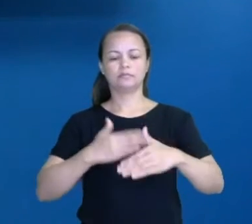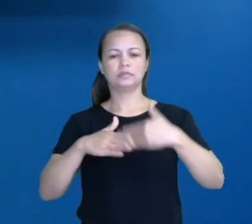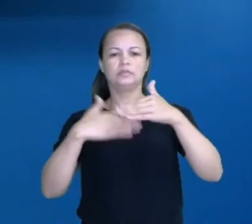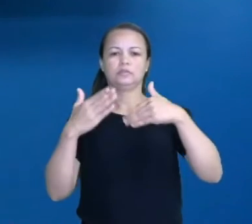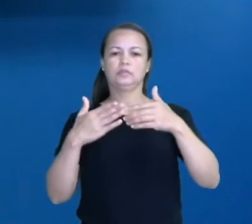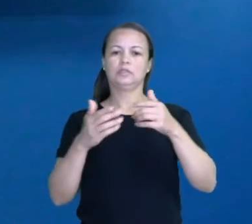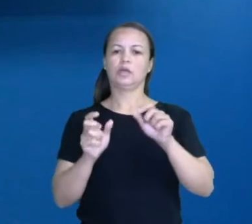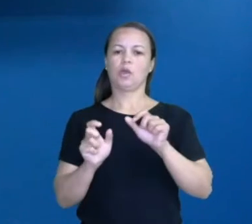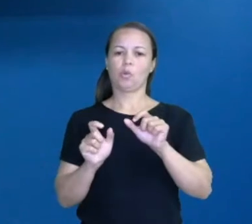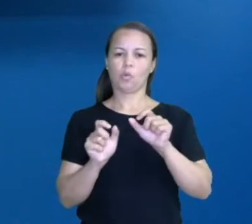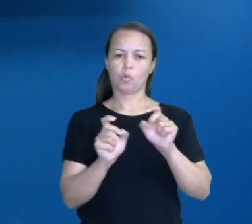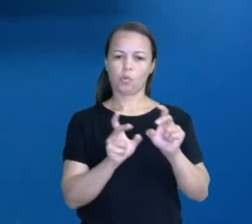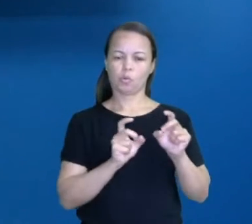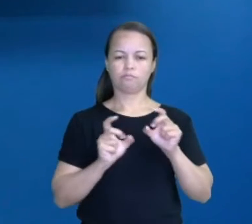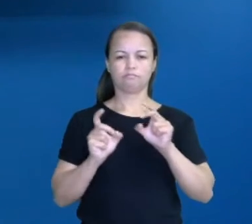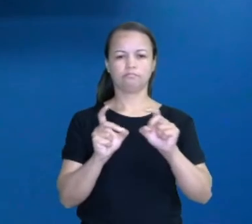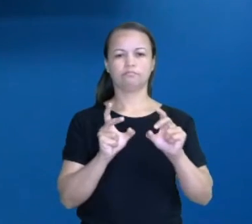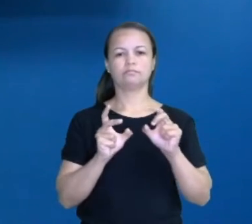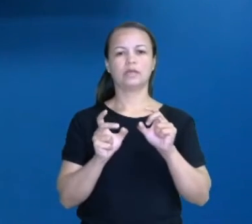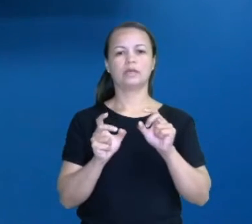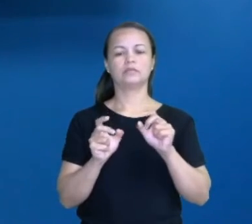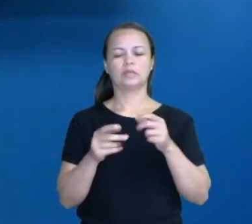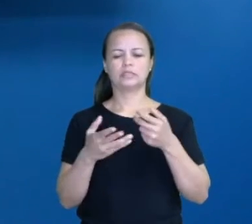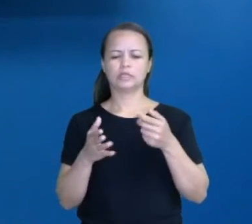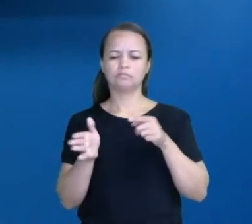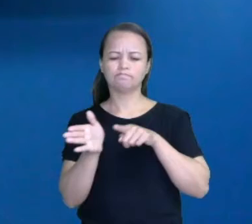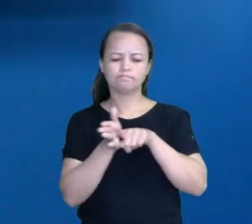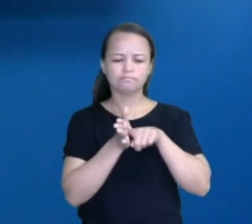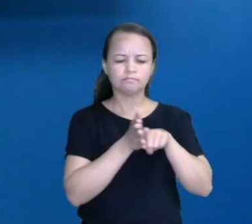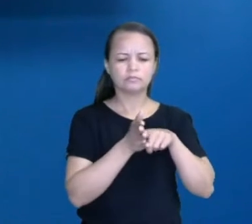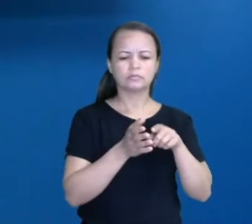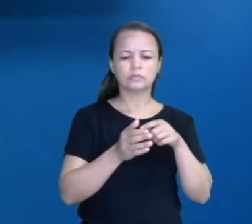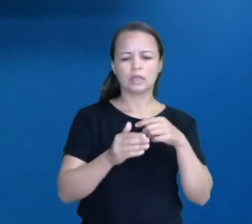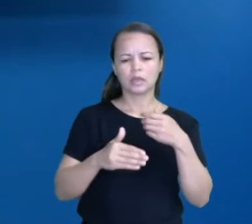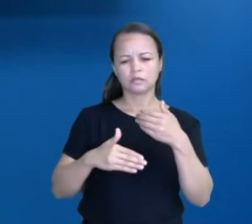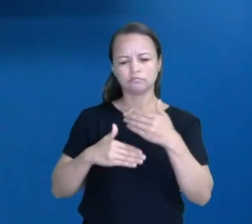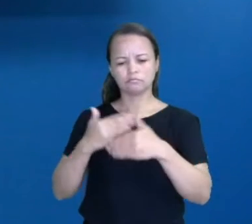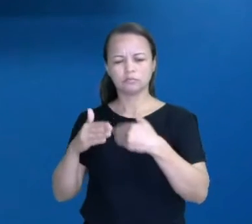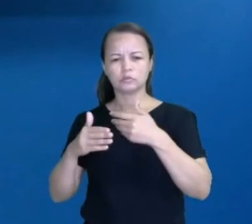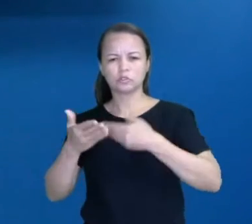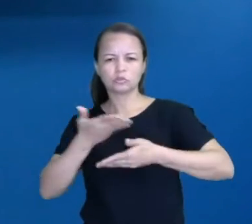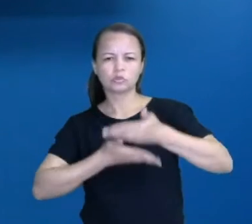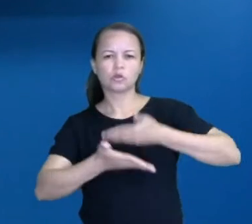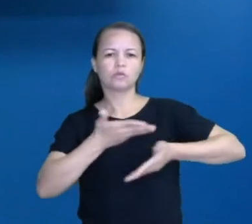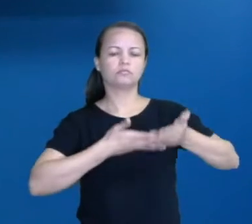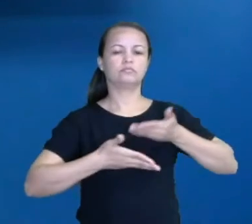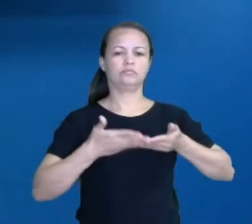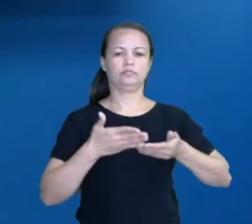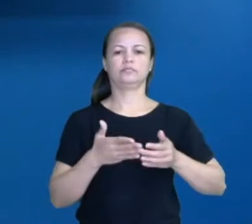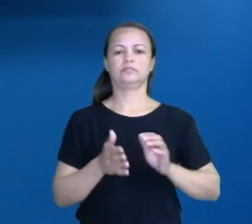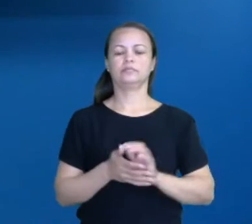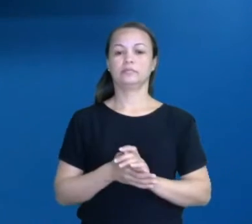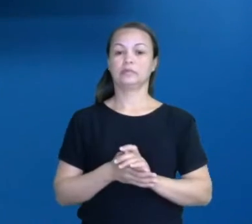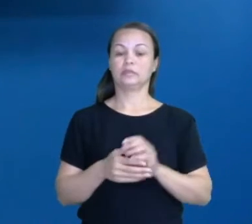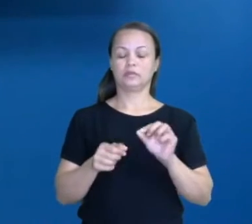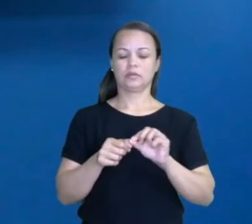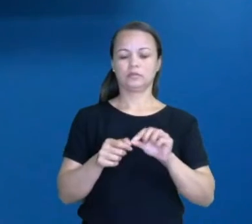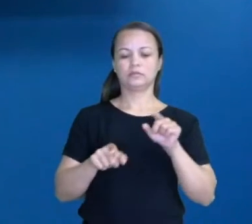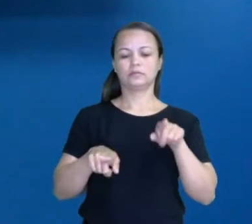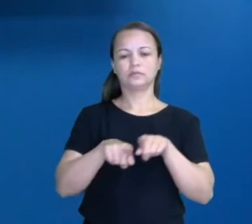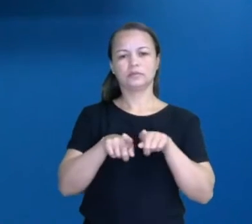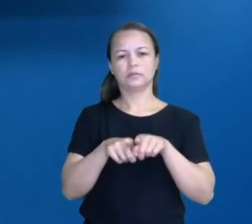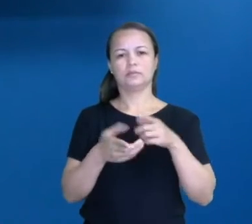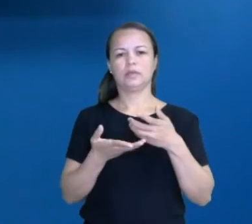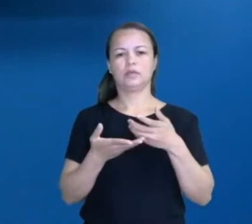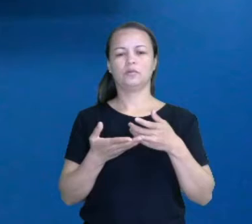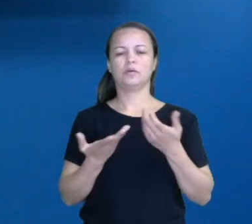setor do comércio, né, fazendo planejamento, trocando investimentos. Então, isso faz com que houvesse também uma